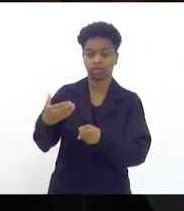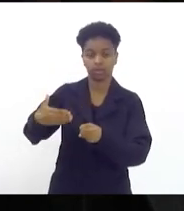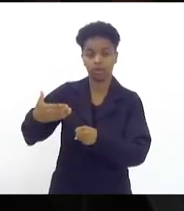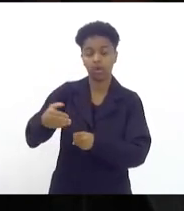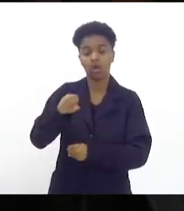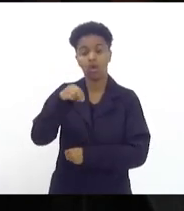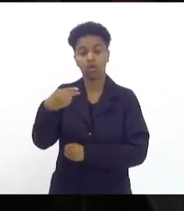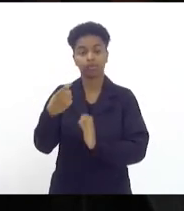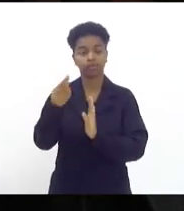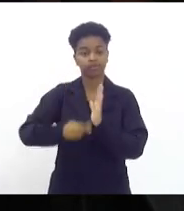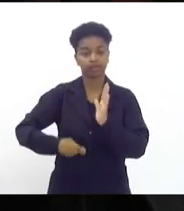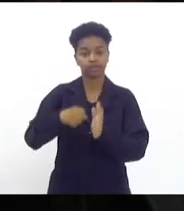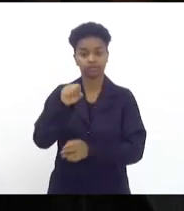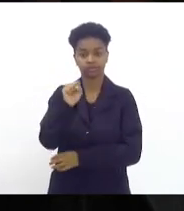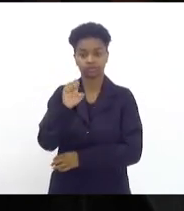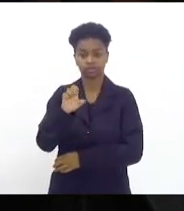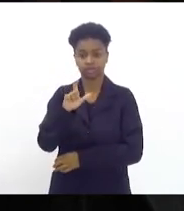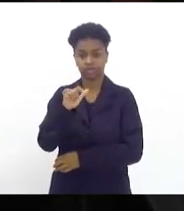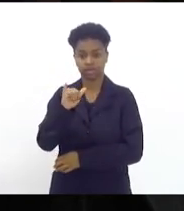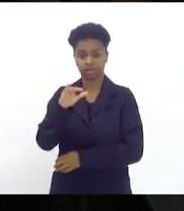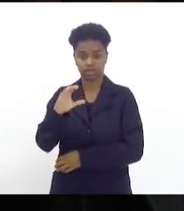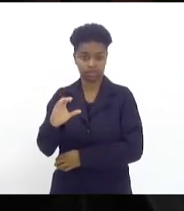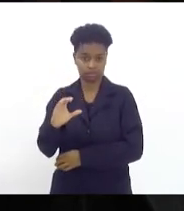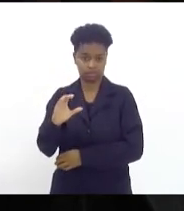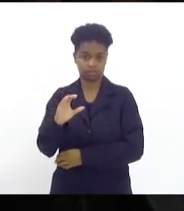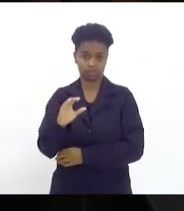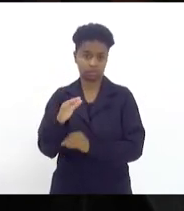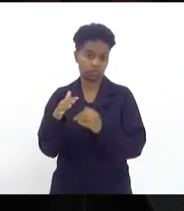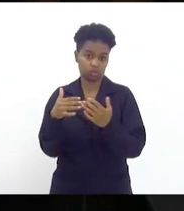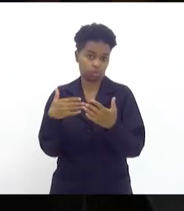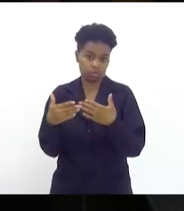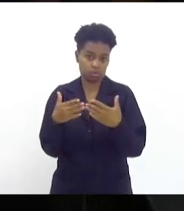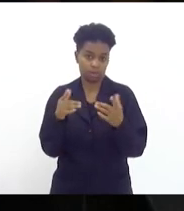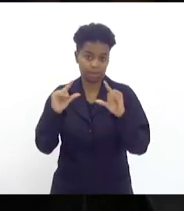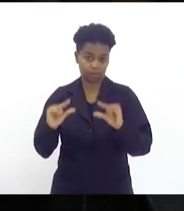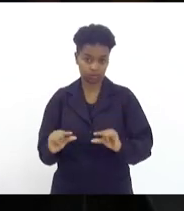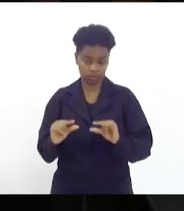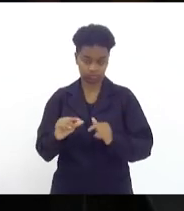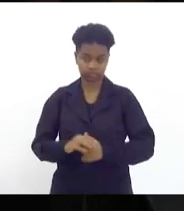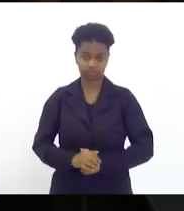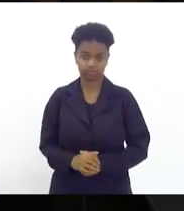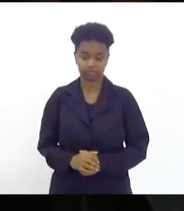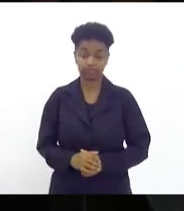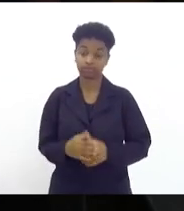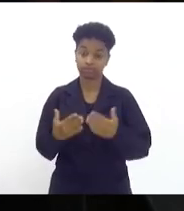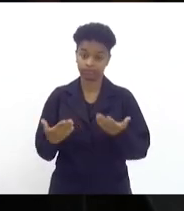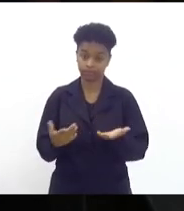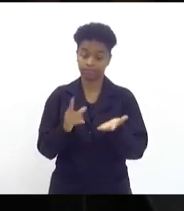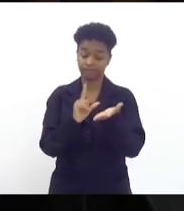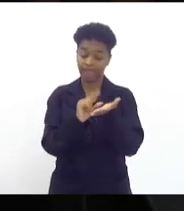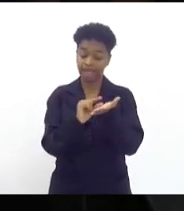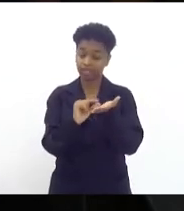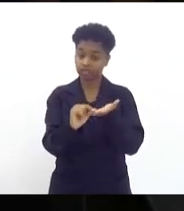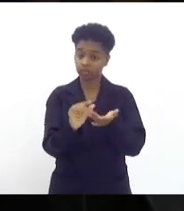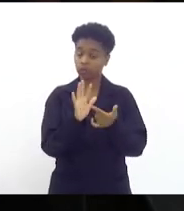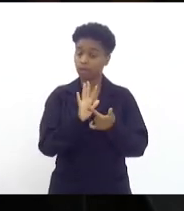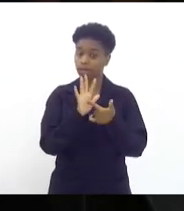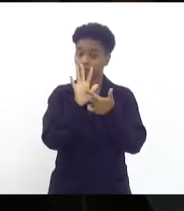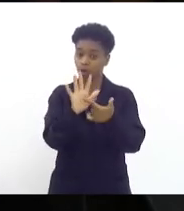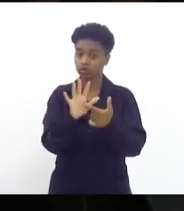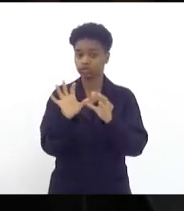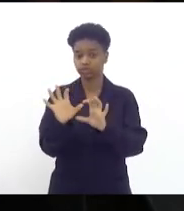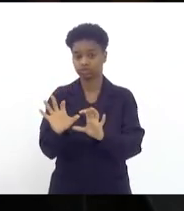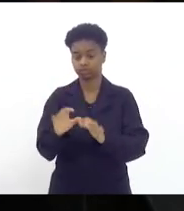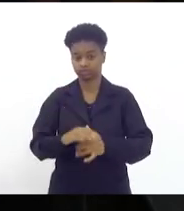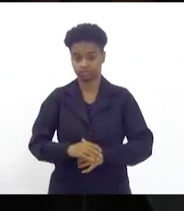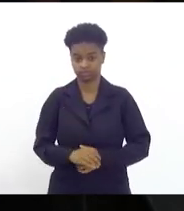taxa SELIC o que fosse menor e o artigo na Exatamente isto